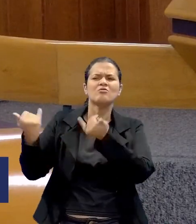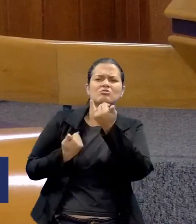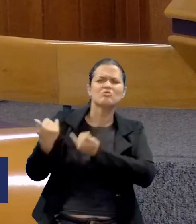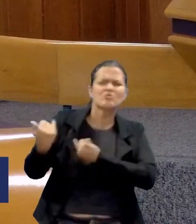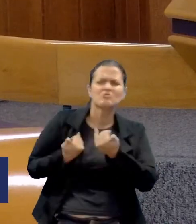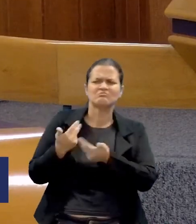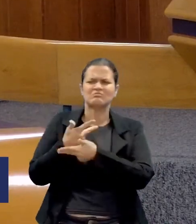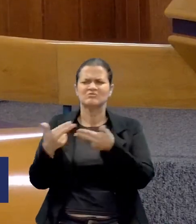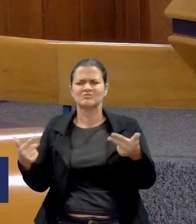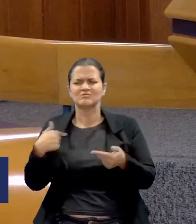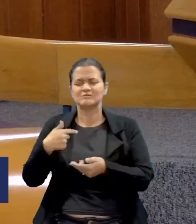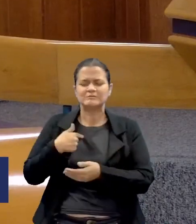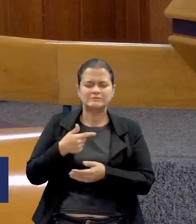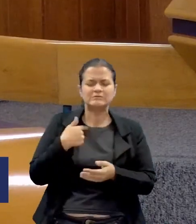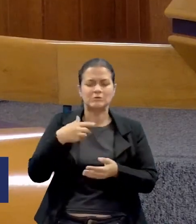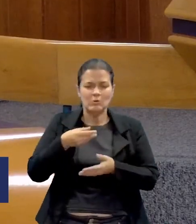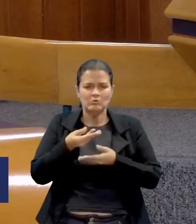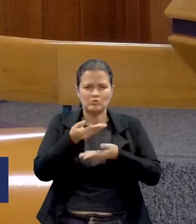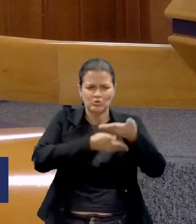de pão e um café com leite,